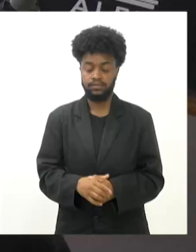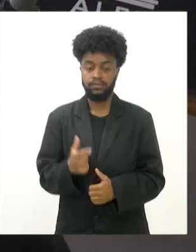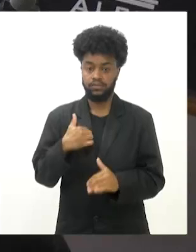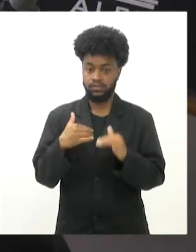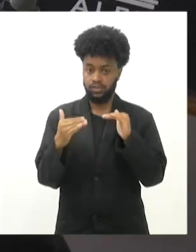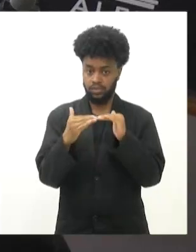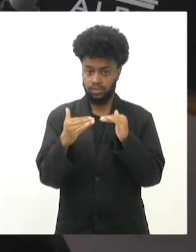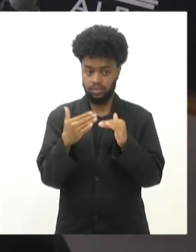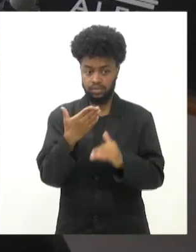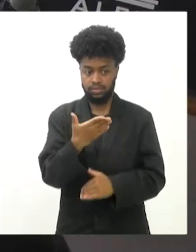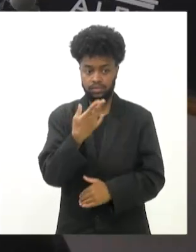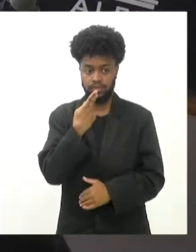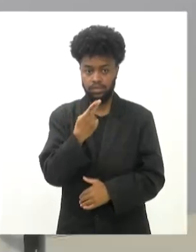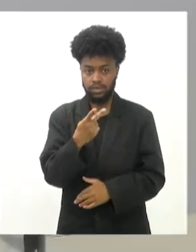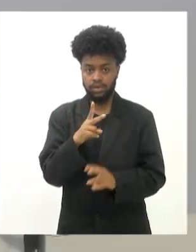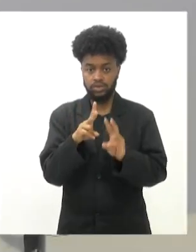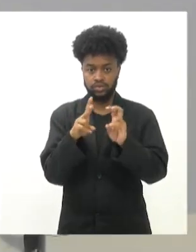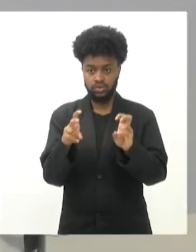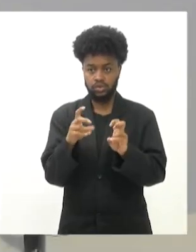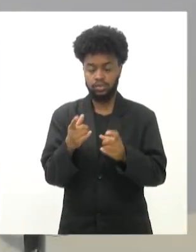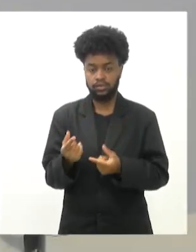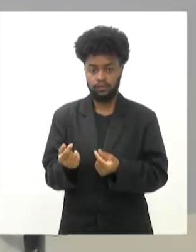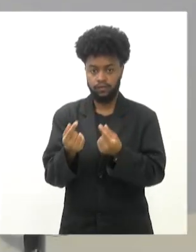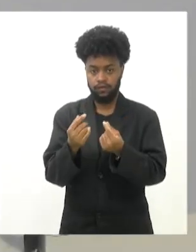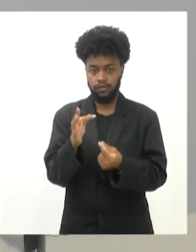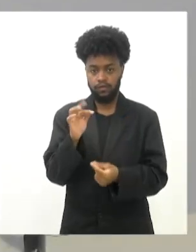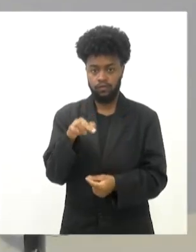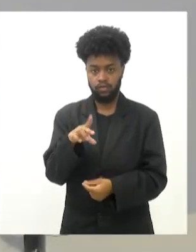concordo com Vossa Excelência na questão dos fundos. Acho que